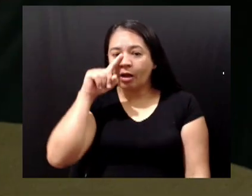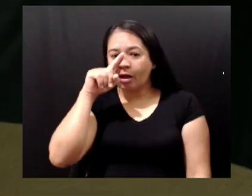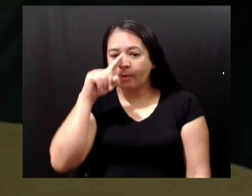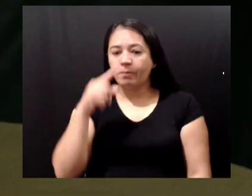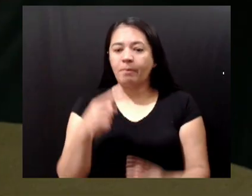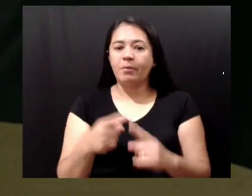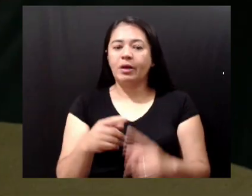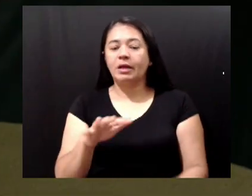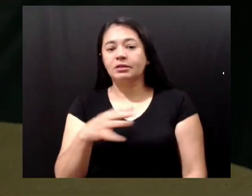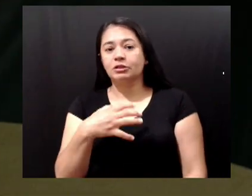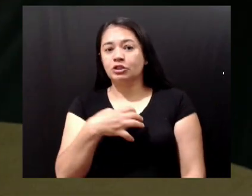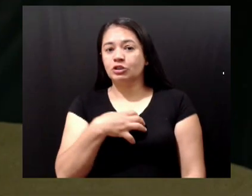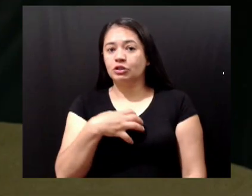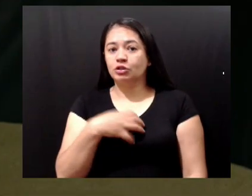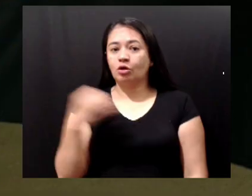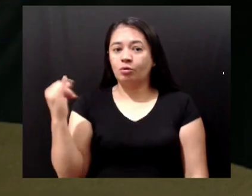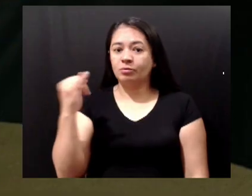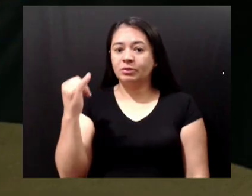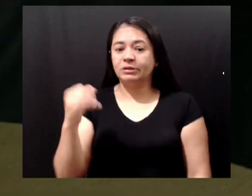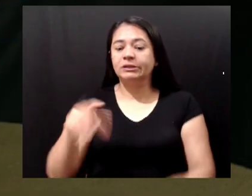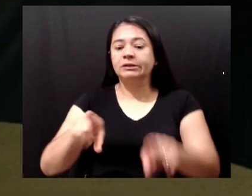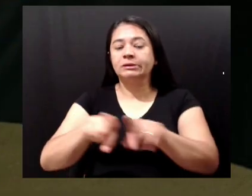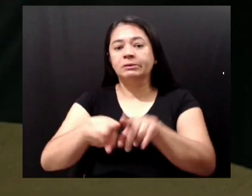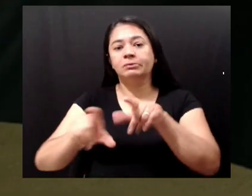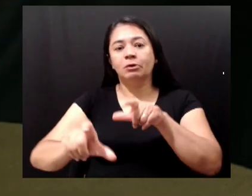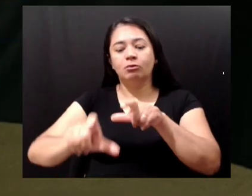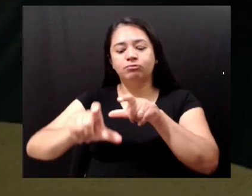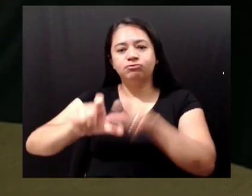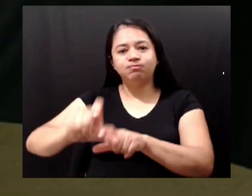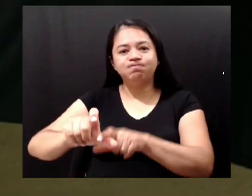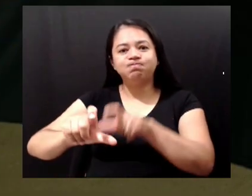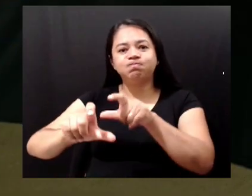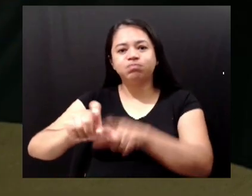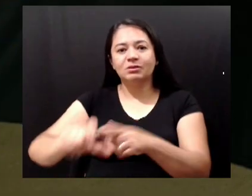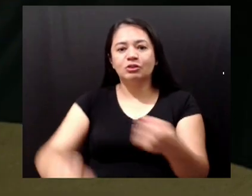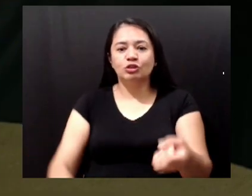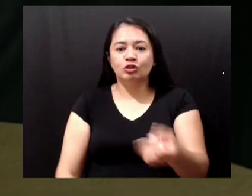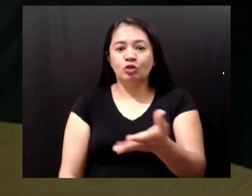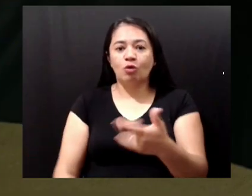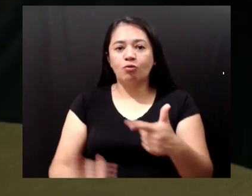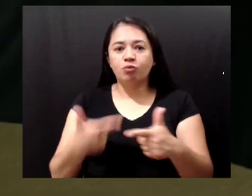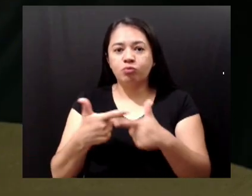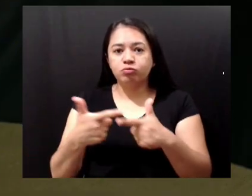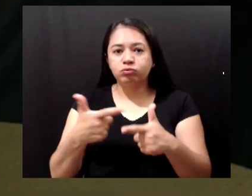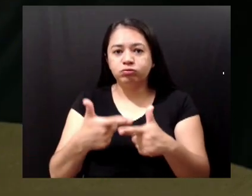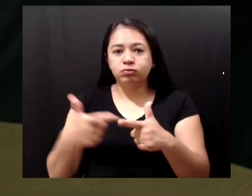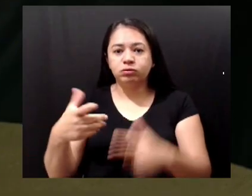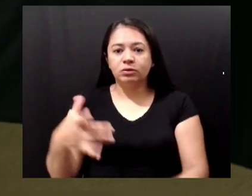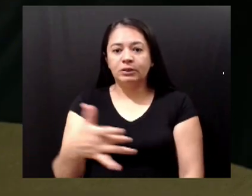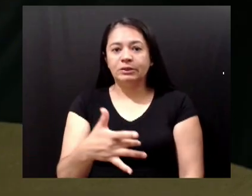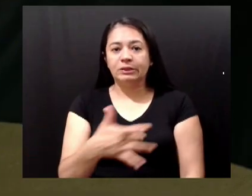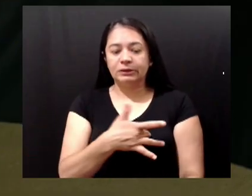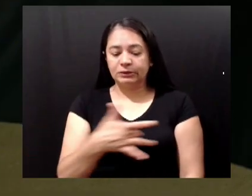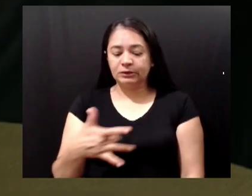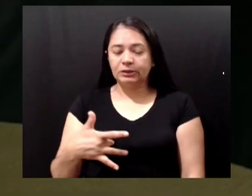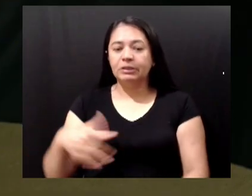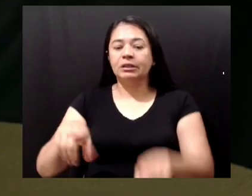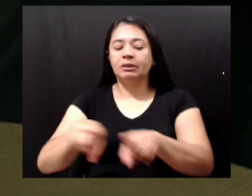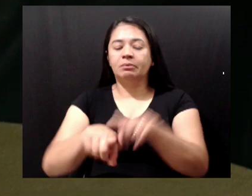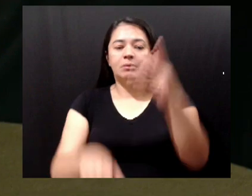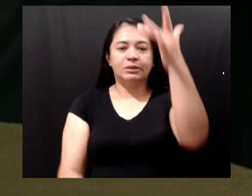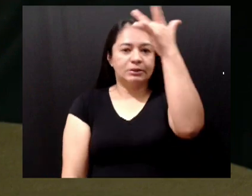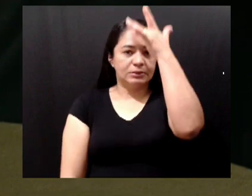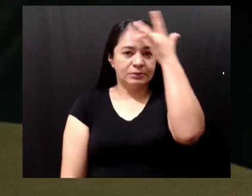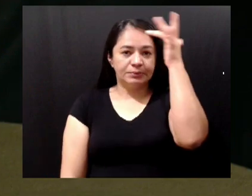até provocar dependência e novos problemas de saúde e também saúde mental. Por isso, no programa de hoje,